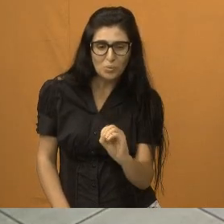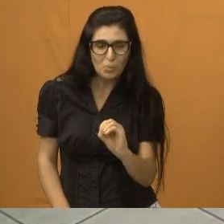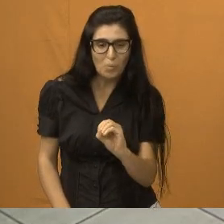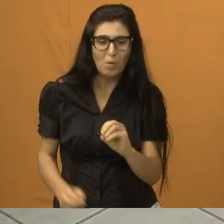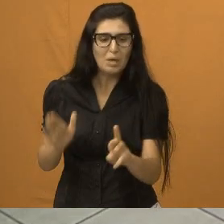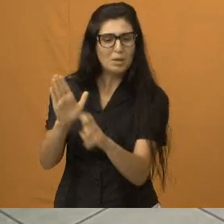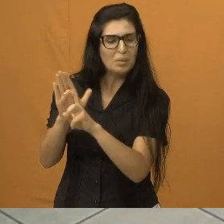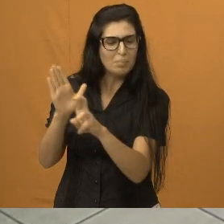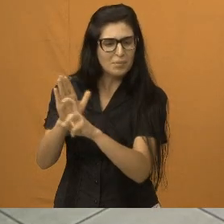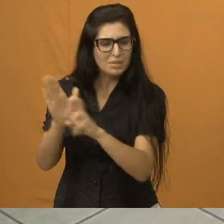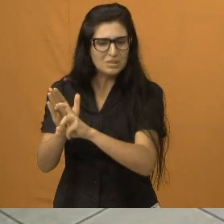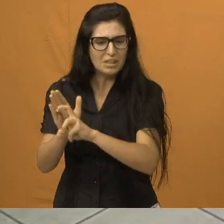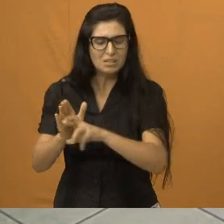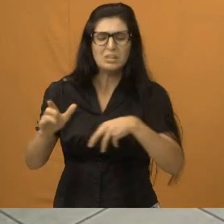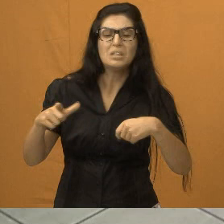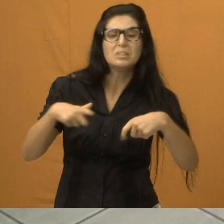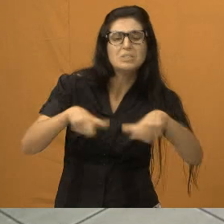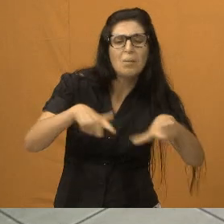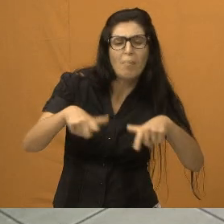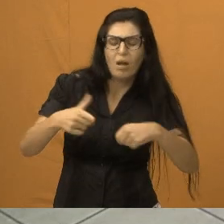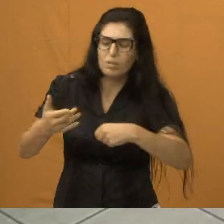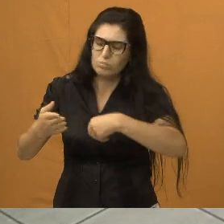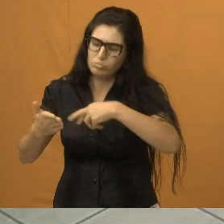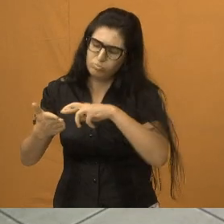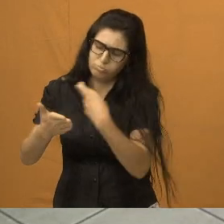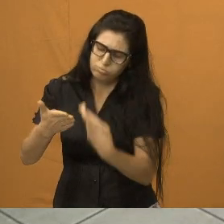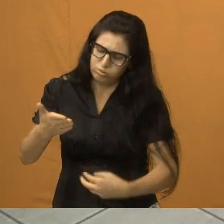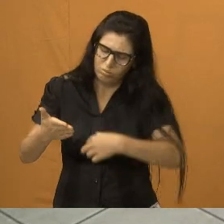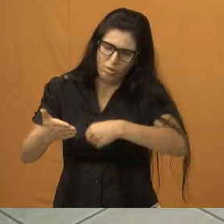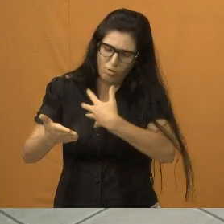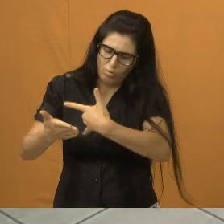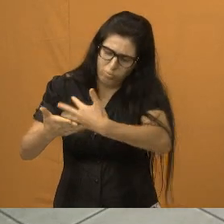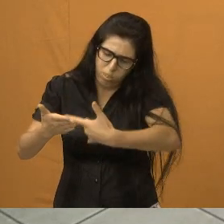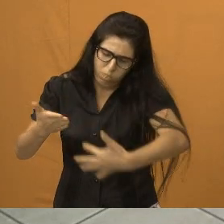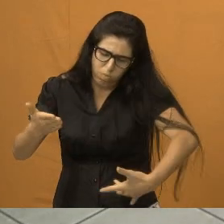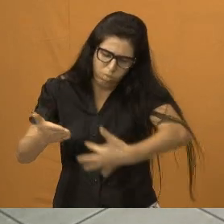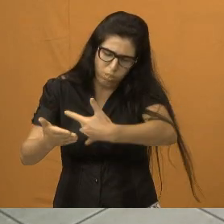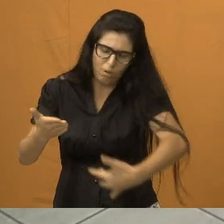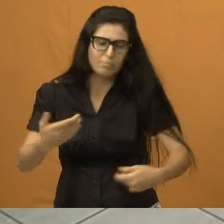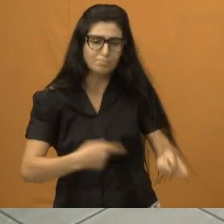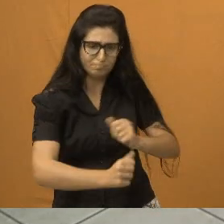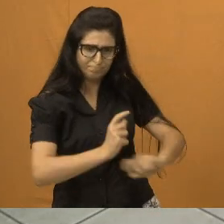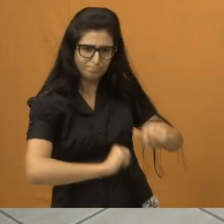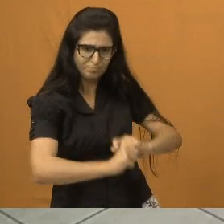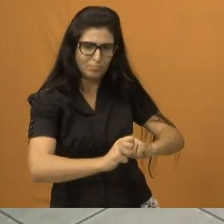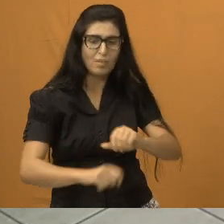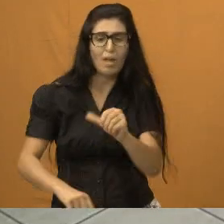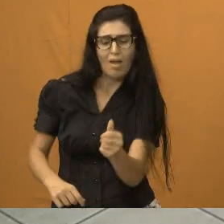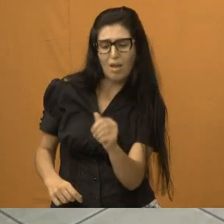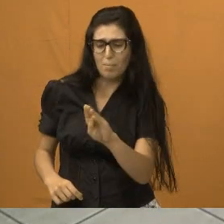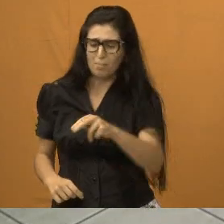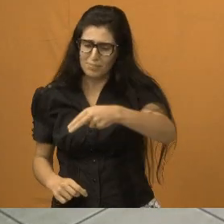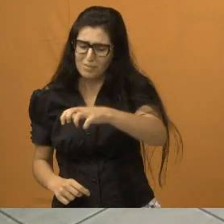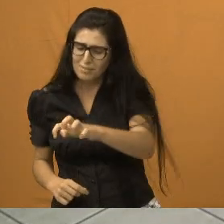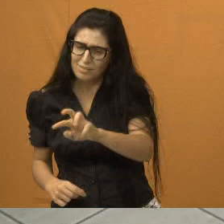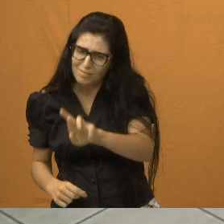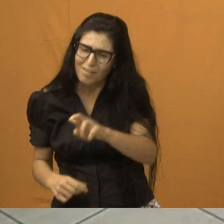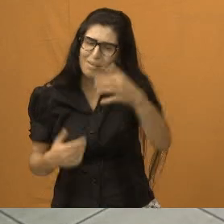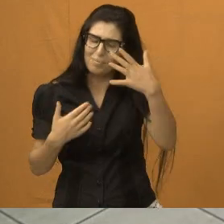comissão. Ao relator, né, o senhor Abner Madureira. Aos vereadores